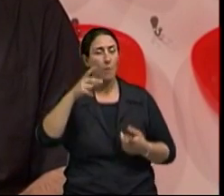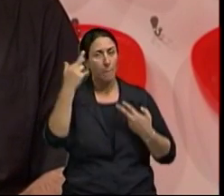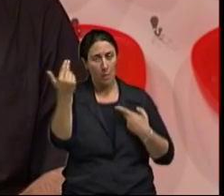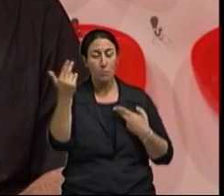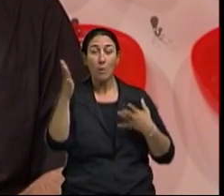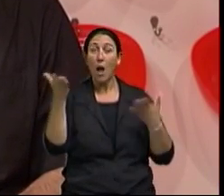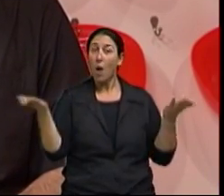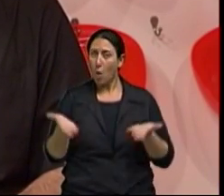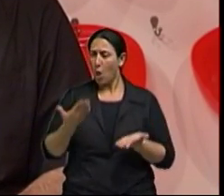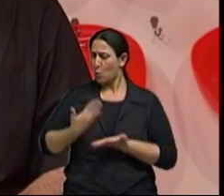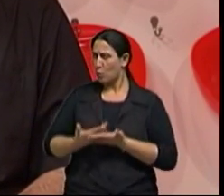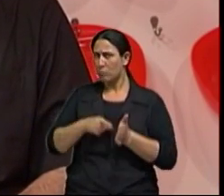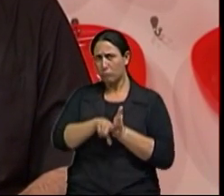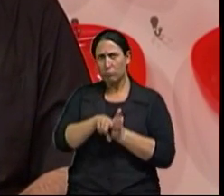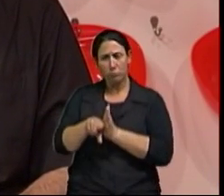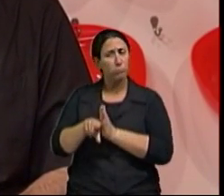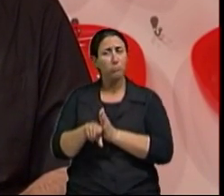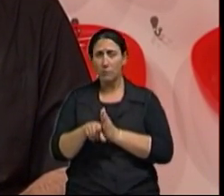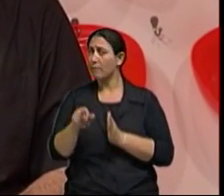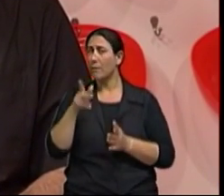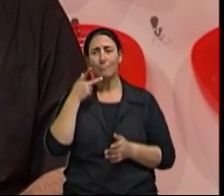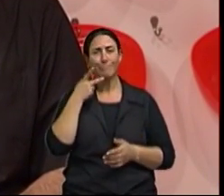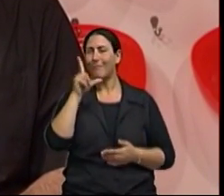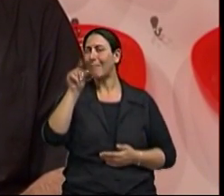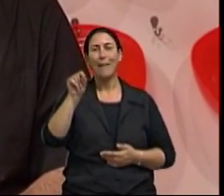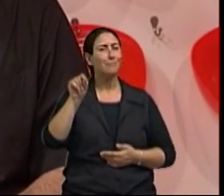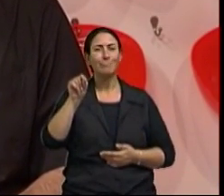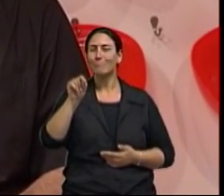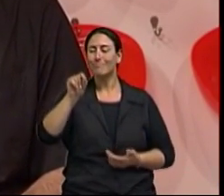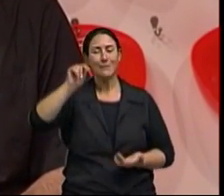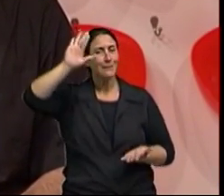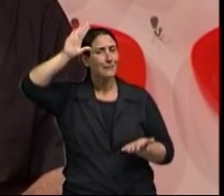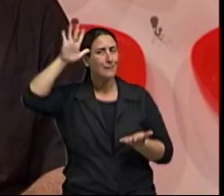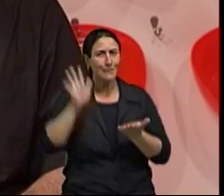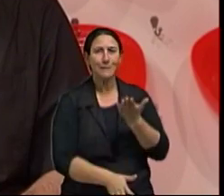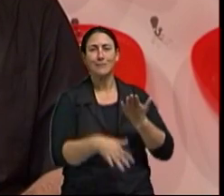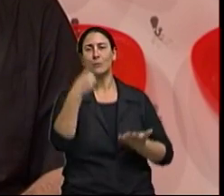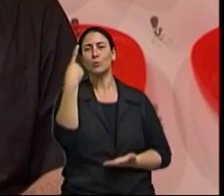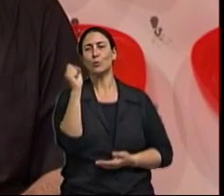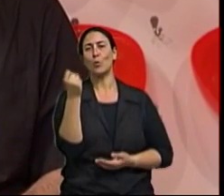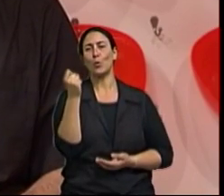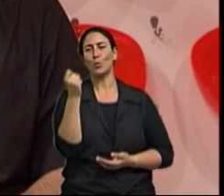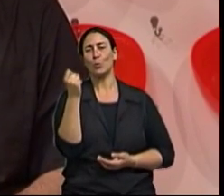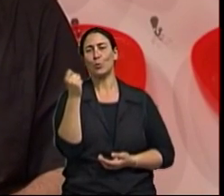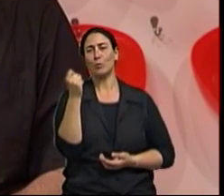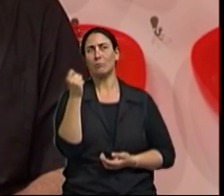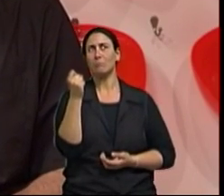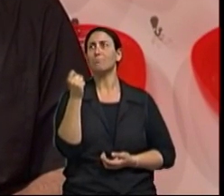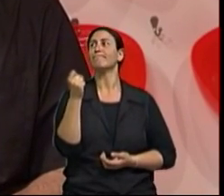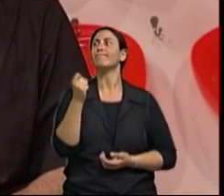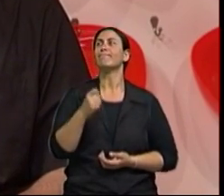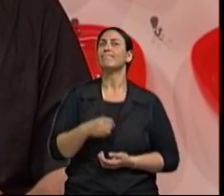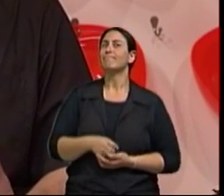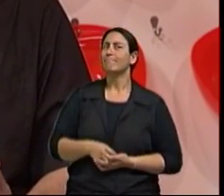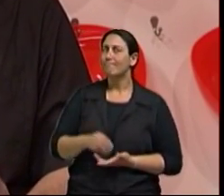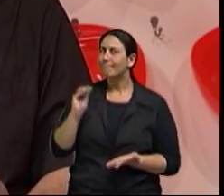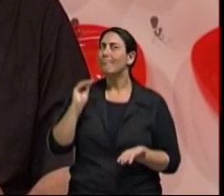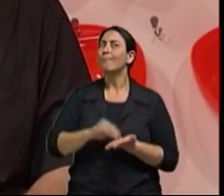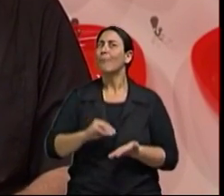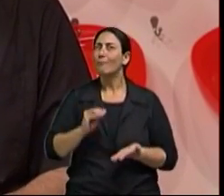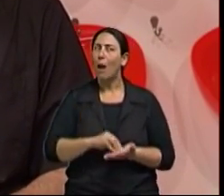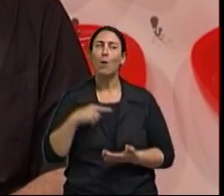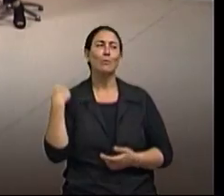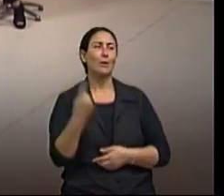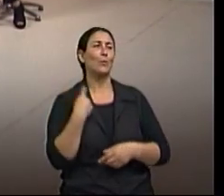estudos estimativos falam já em redução de 18 vezes. Significa que nós não estamos fazendo o nosso trabalho de casa, a nossa...